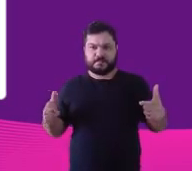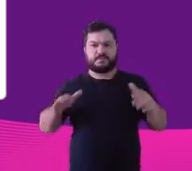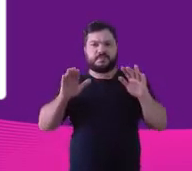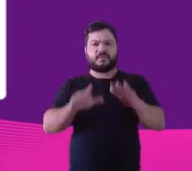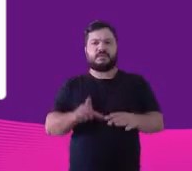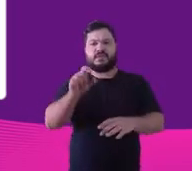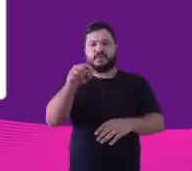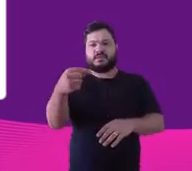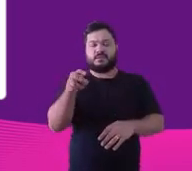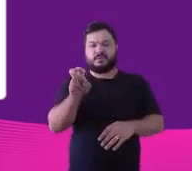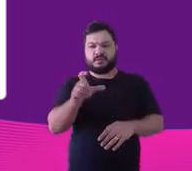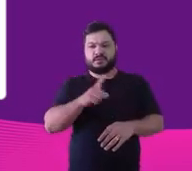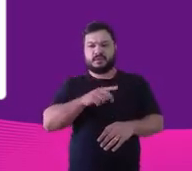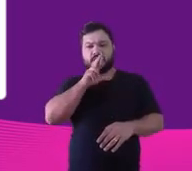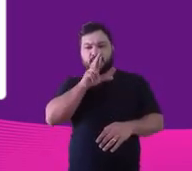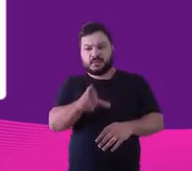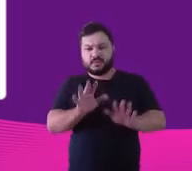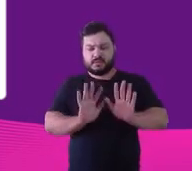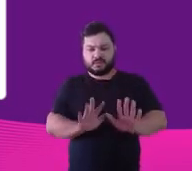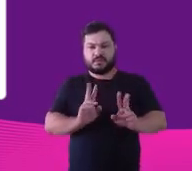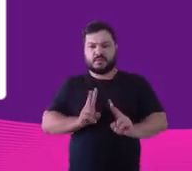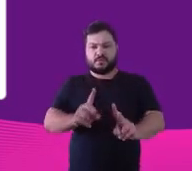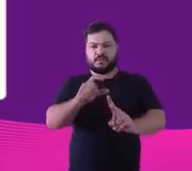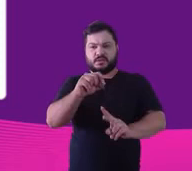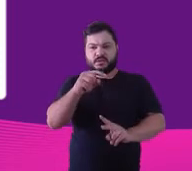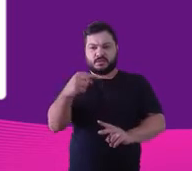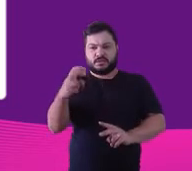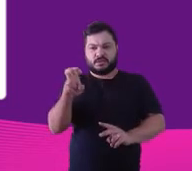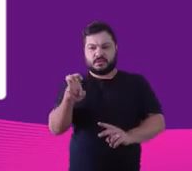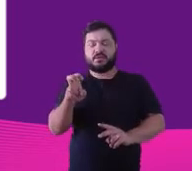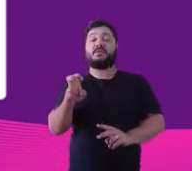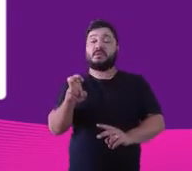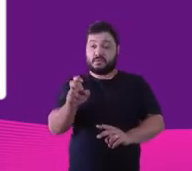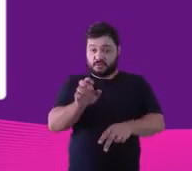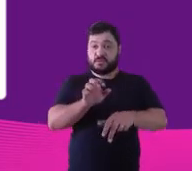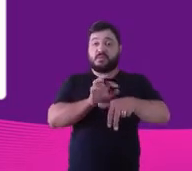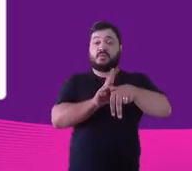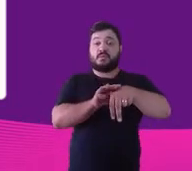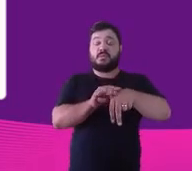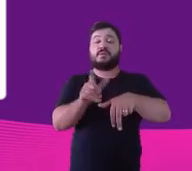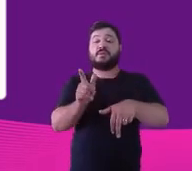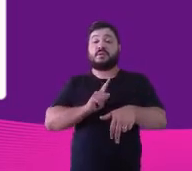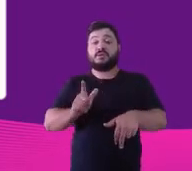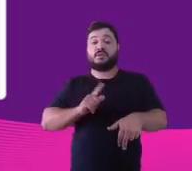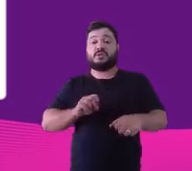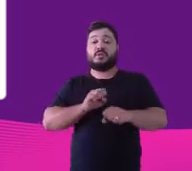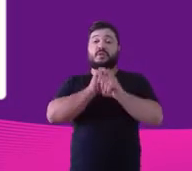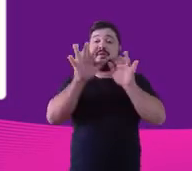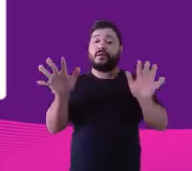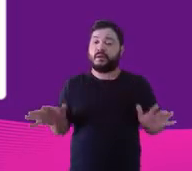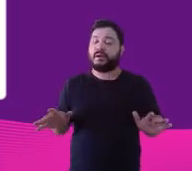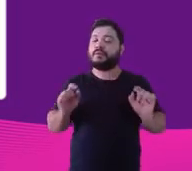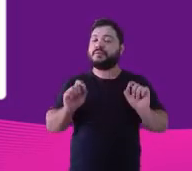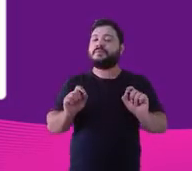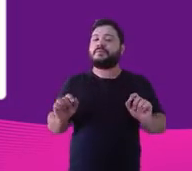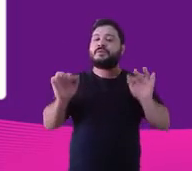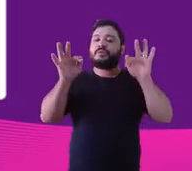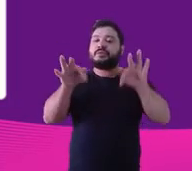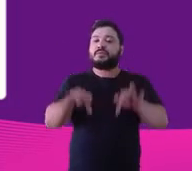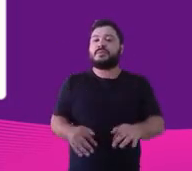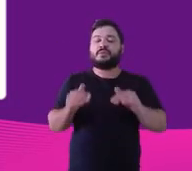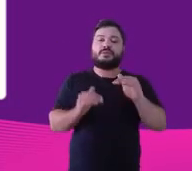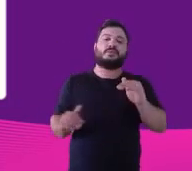10 a menos 5 como uma resposta a manteiga dessa menos cinco esses pacientes eles têm claramente fechou